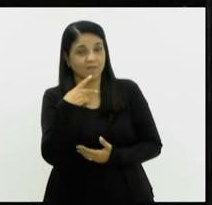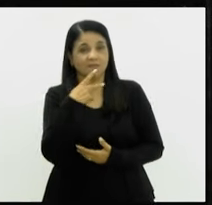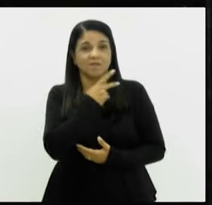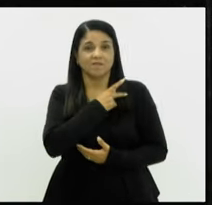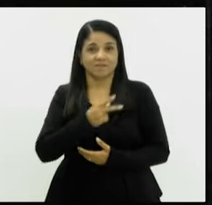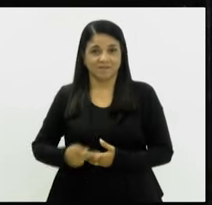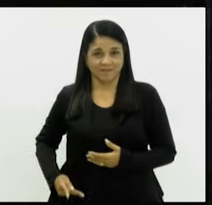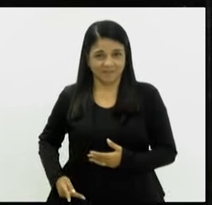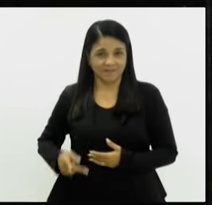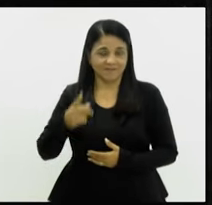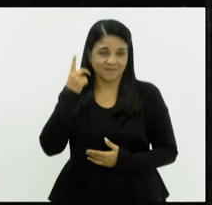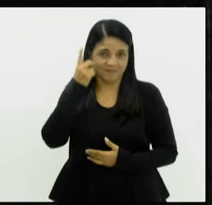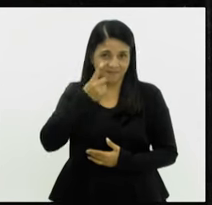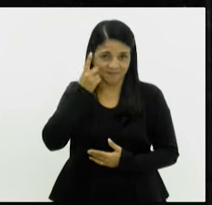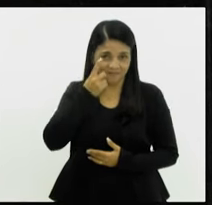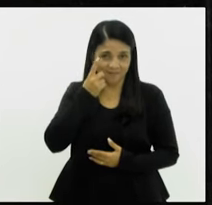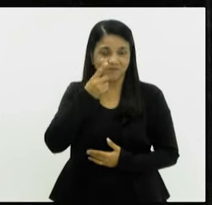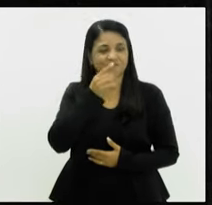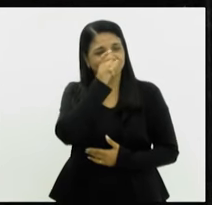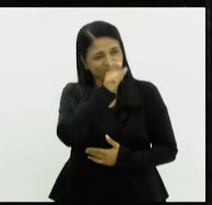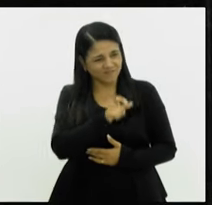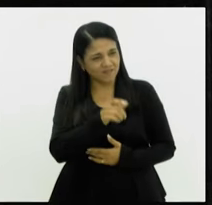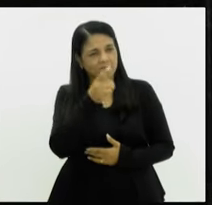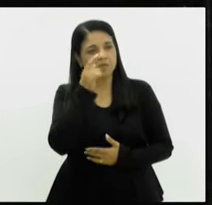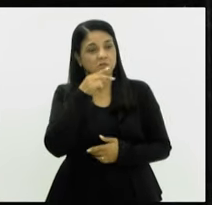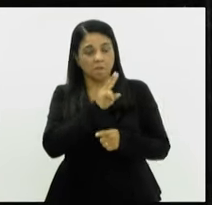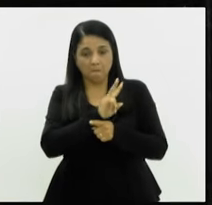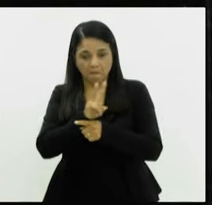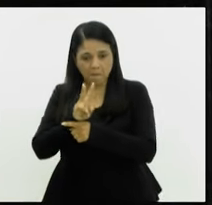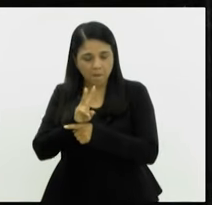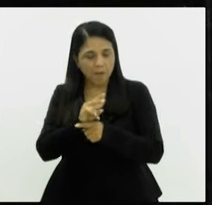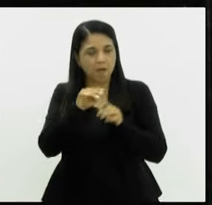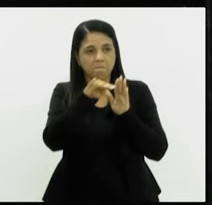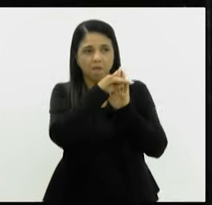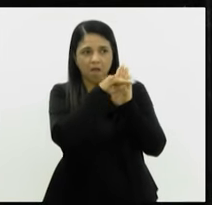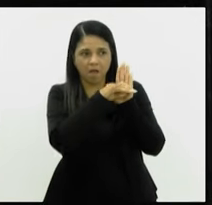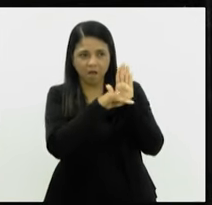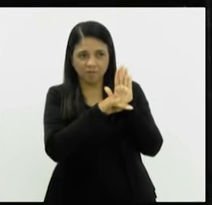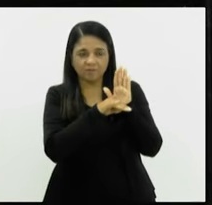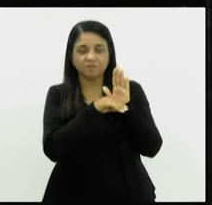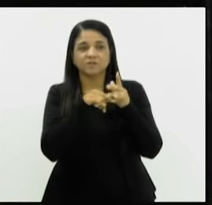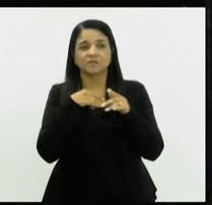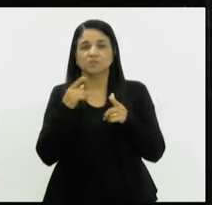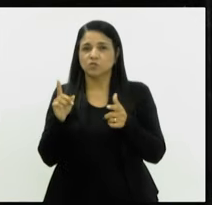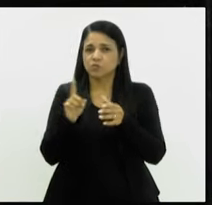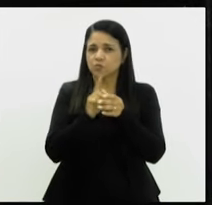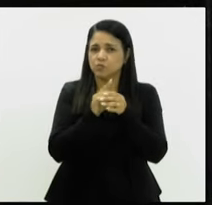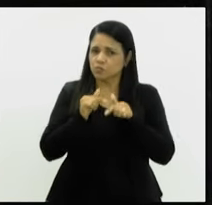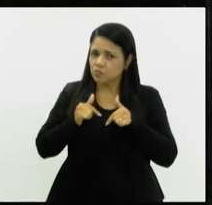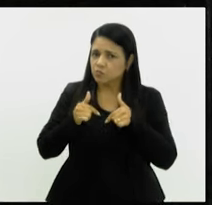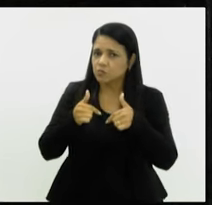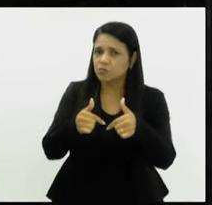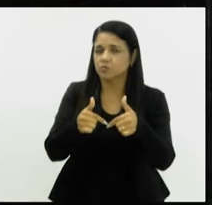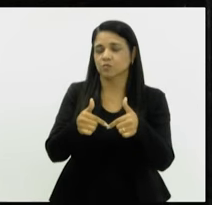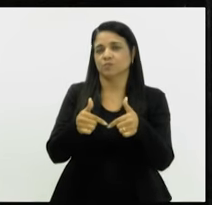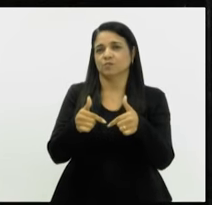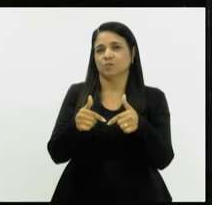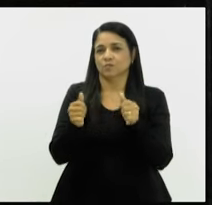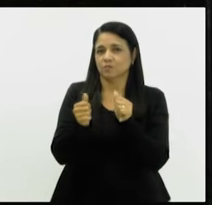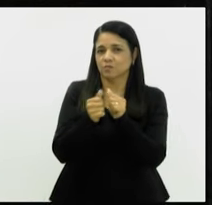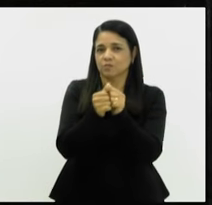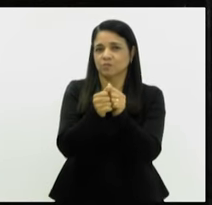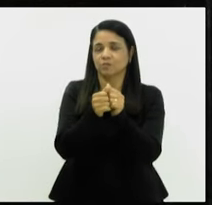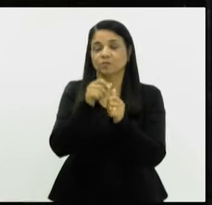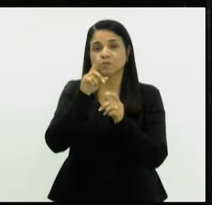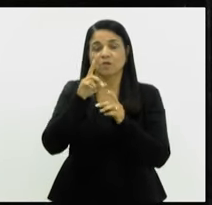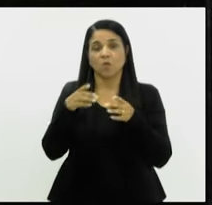sei que Vossa Excelência é muito vigilante dessa pauta, e até chamá-la para atuarmos junto, porque a Comissão de Direitos